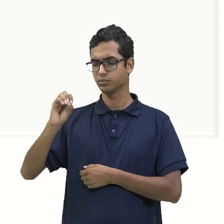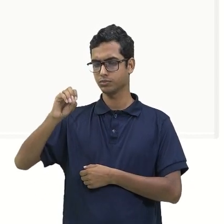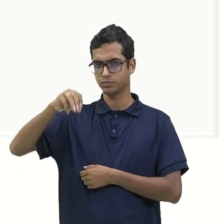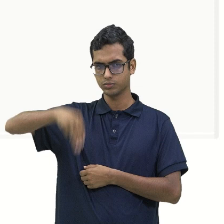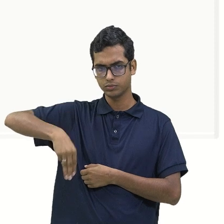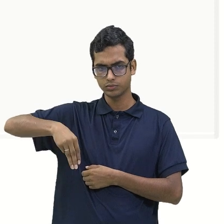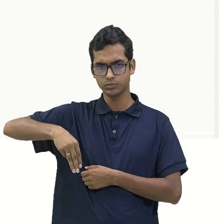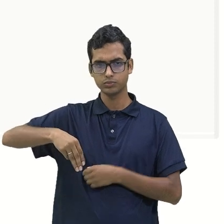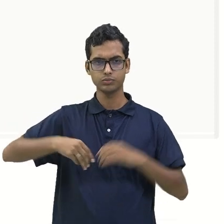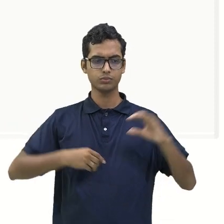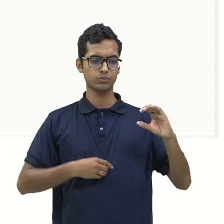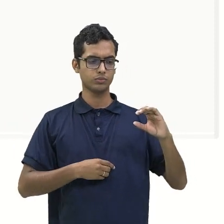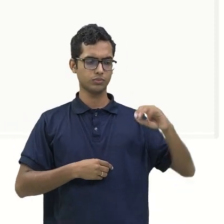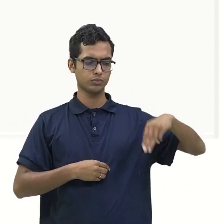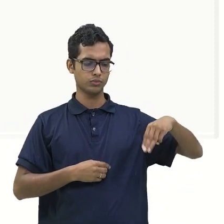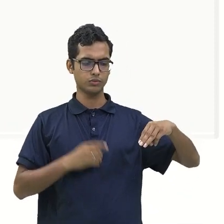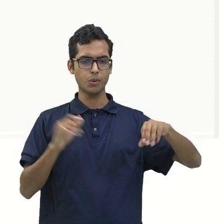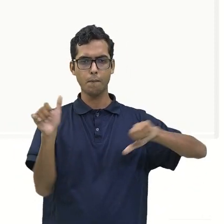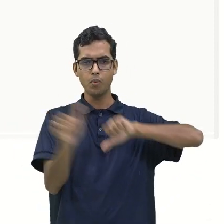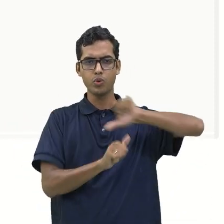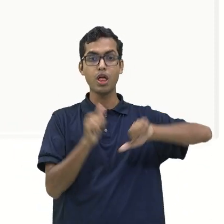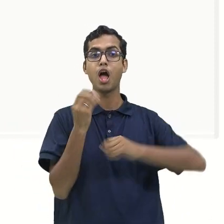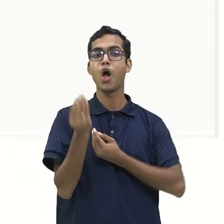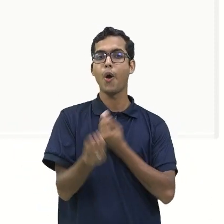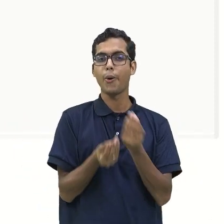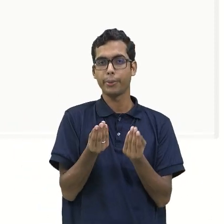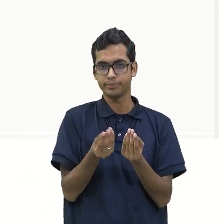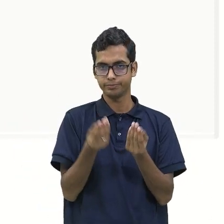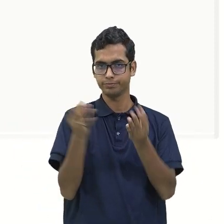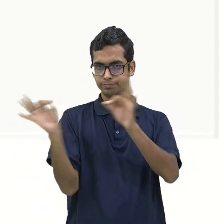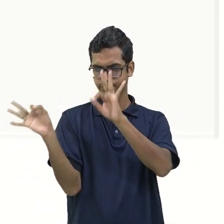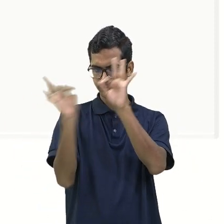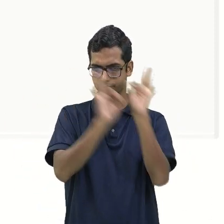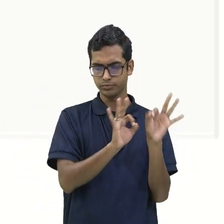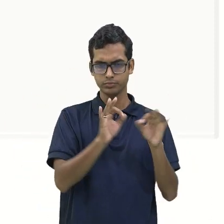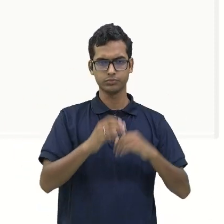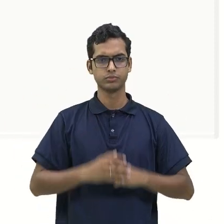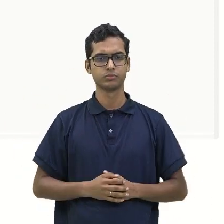em centímetros, como é que vai ficar isso aqui, hein?